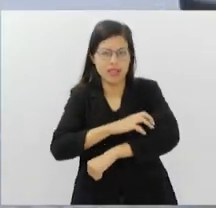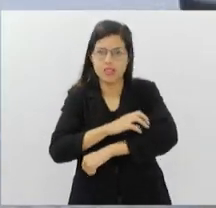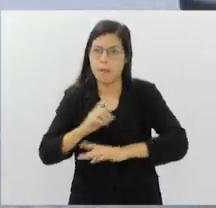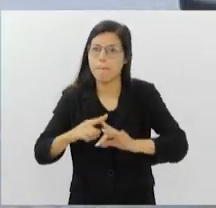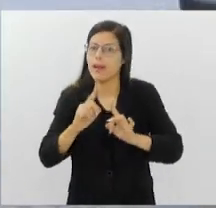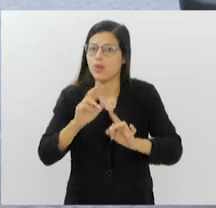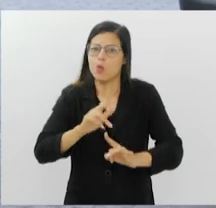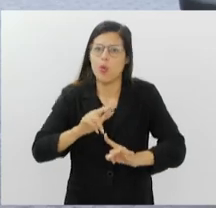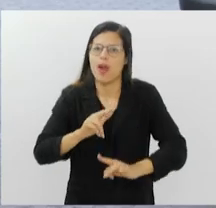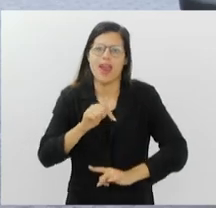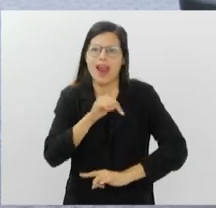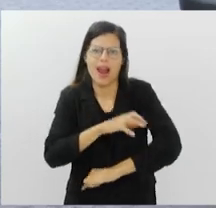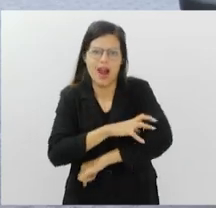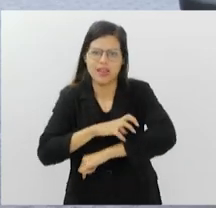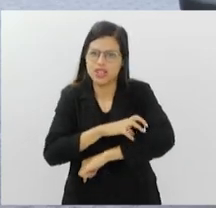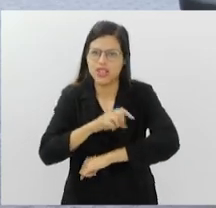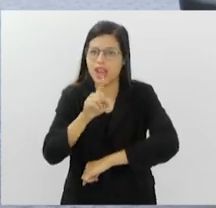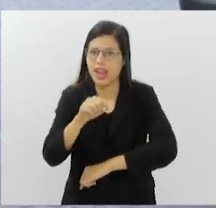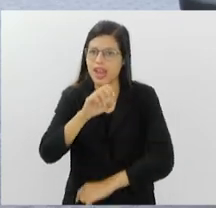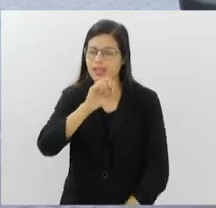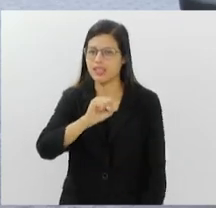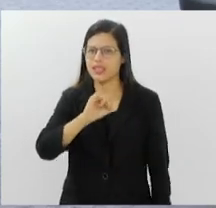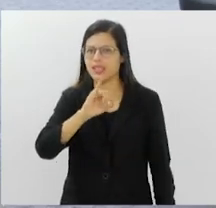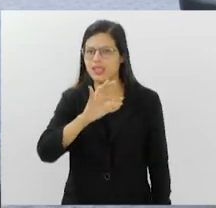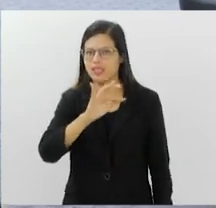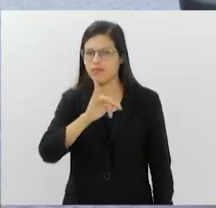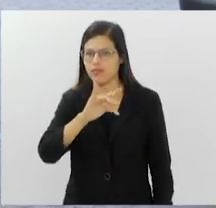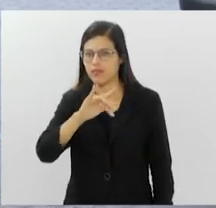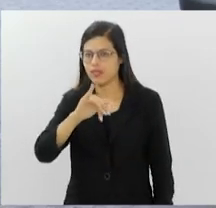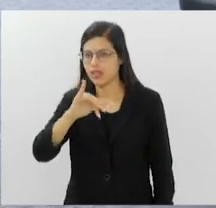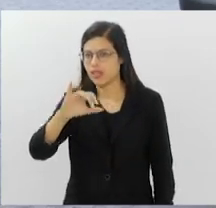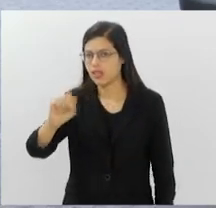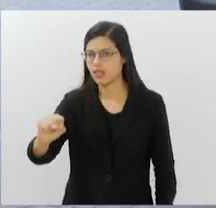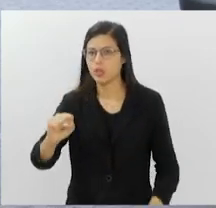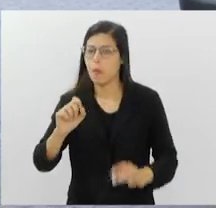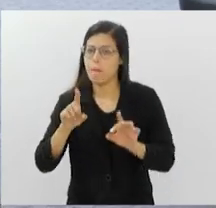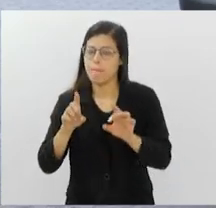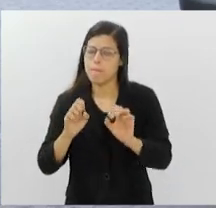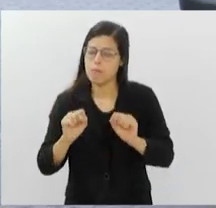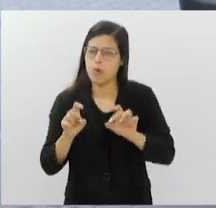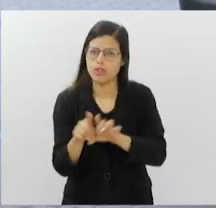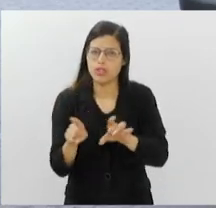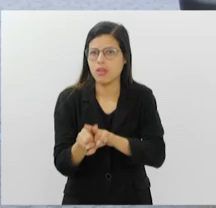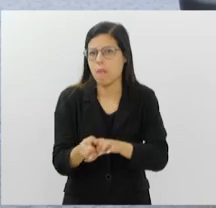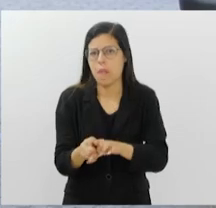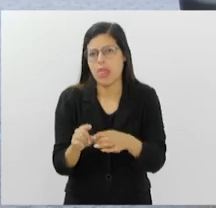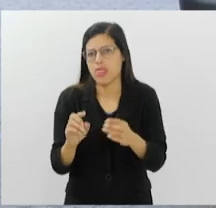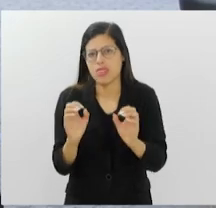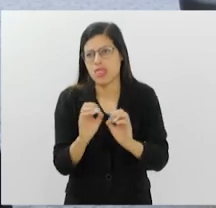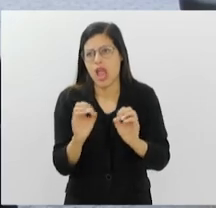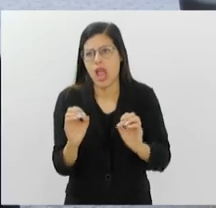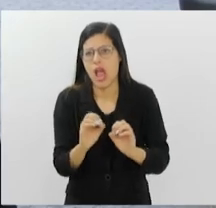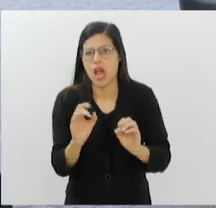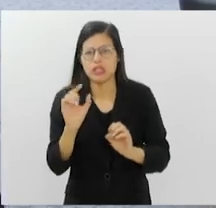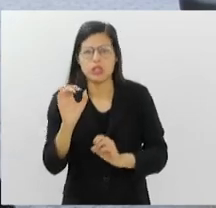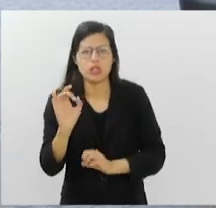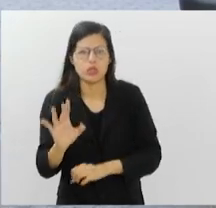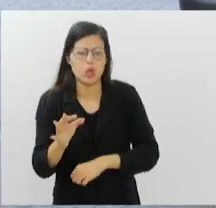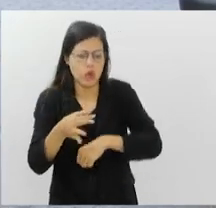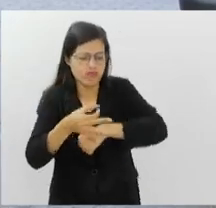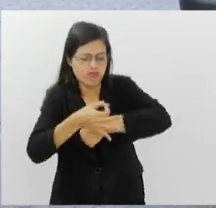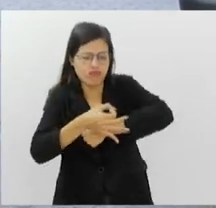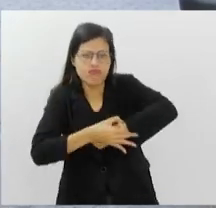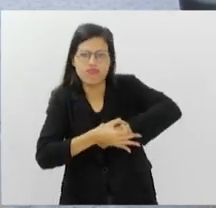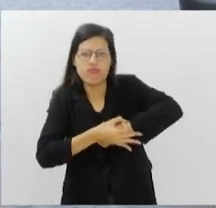por outro lado, a sífilis pode não dar nada. Pode aparecer uma coisinha pequena no genital, desaparece e